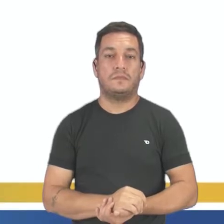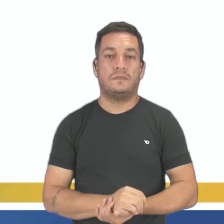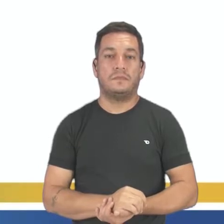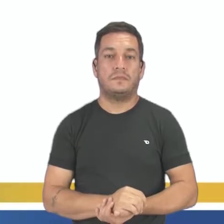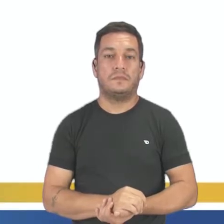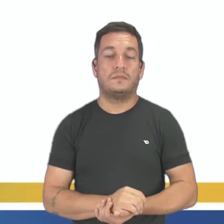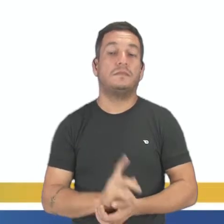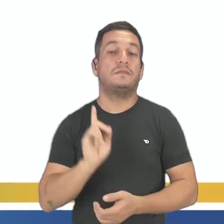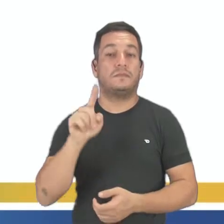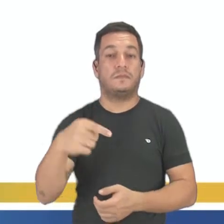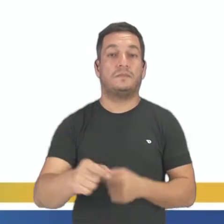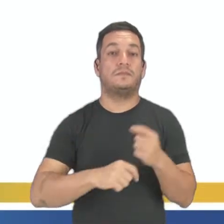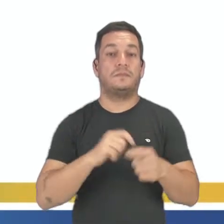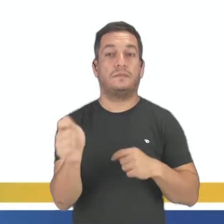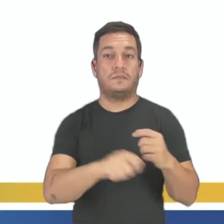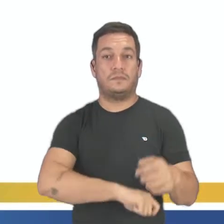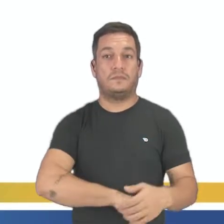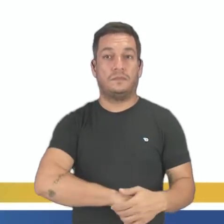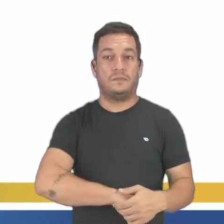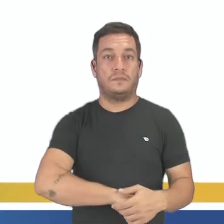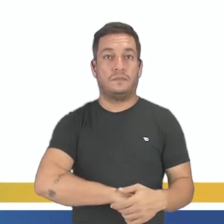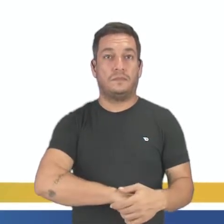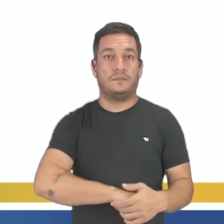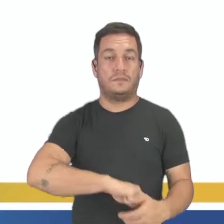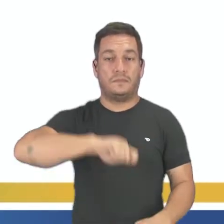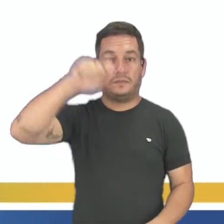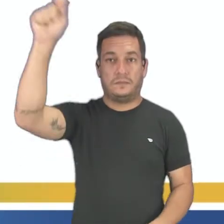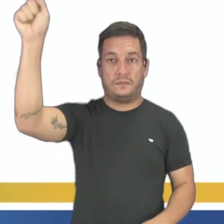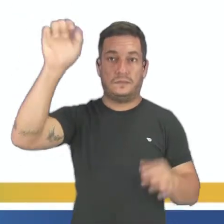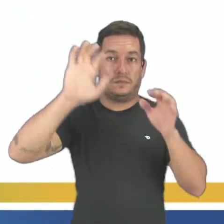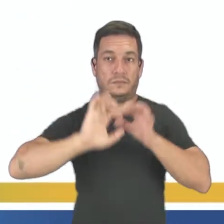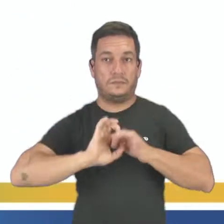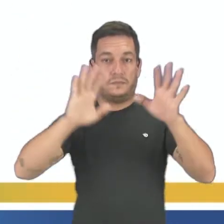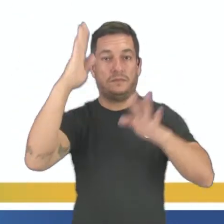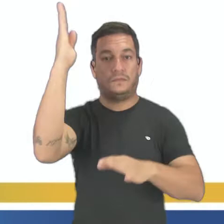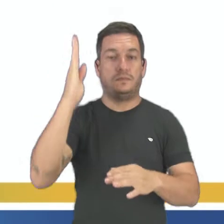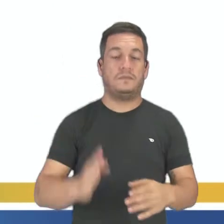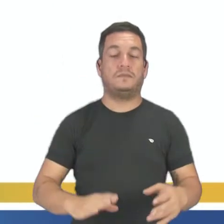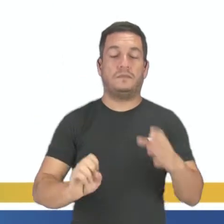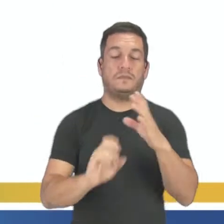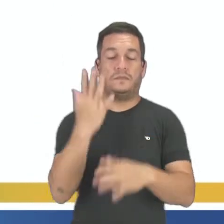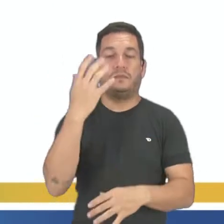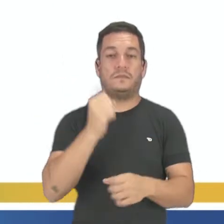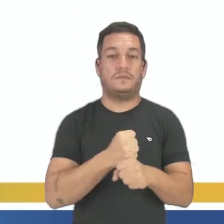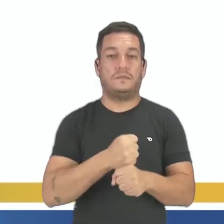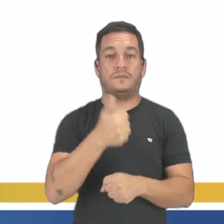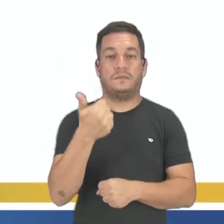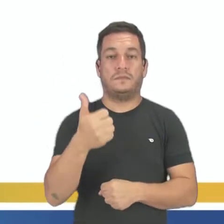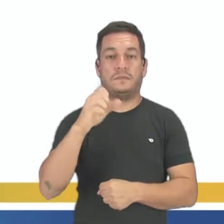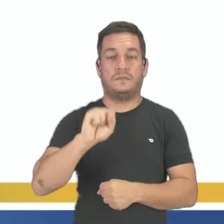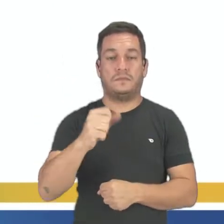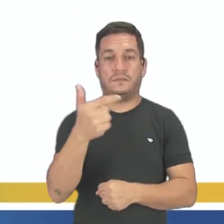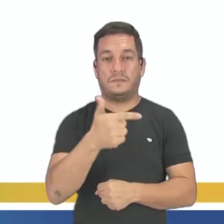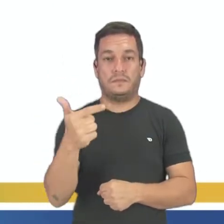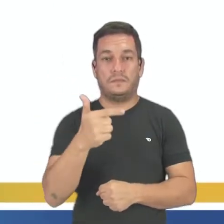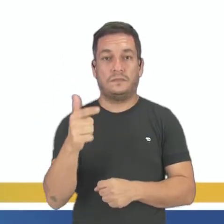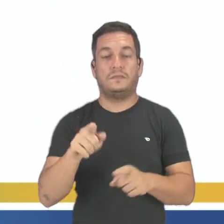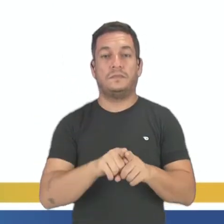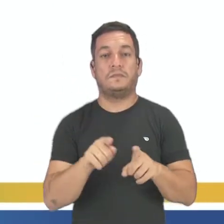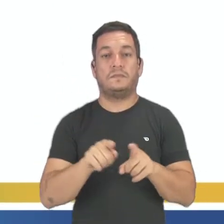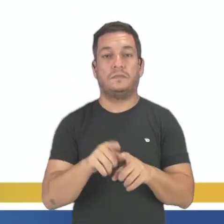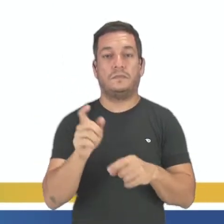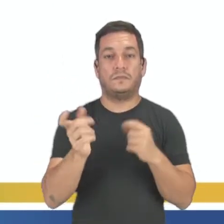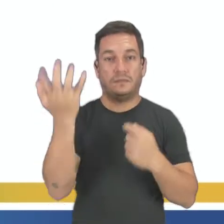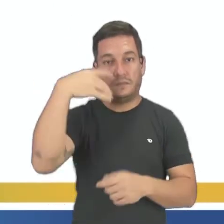Mesmo após a proclamação da independência do Brasil, que ocorreu em 1822, e durante os ciclos do Império,